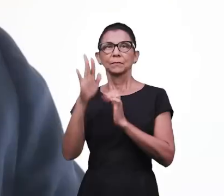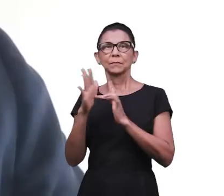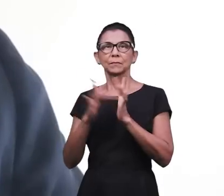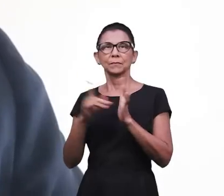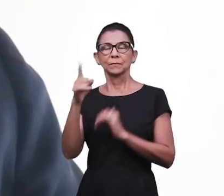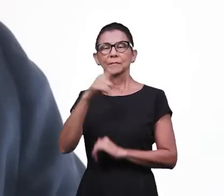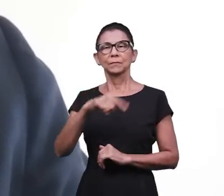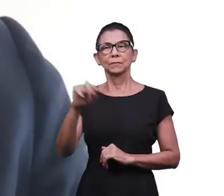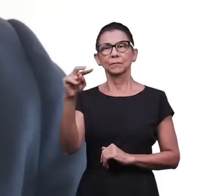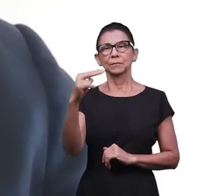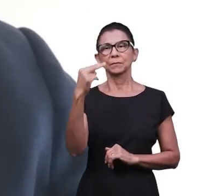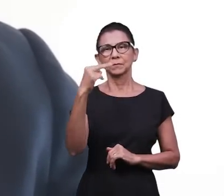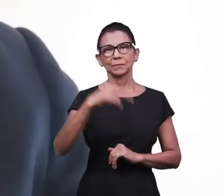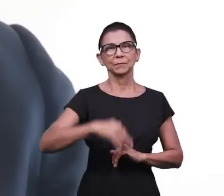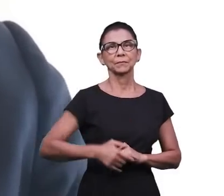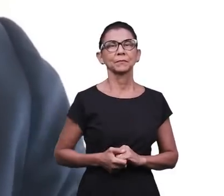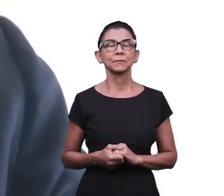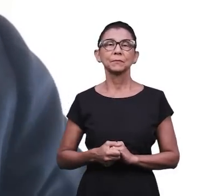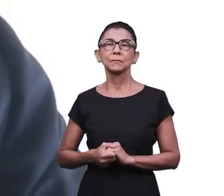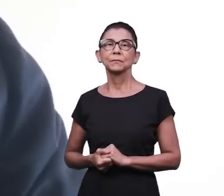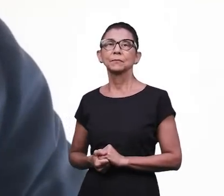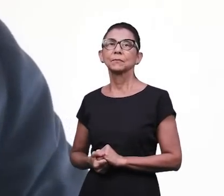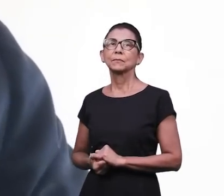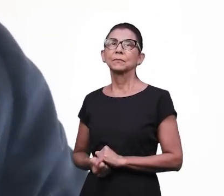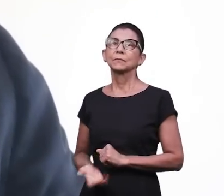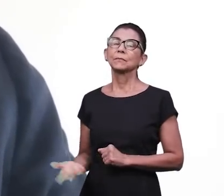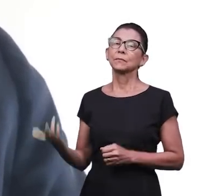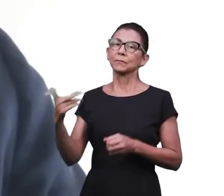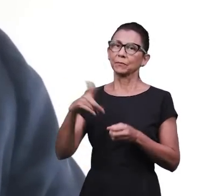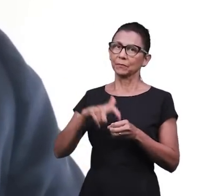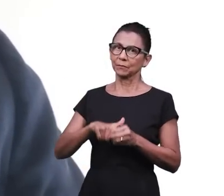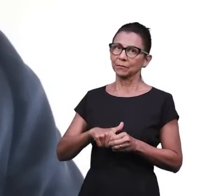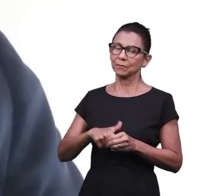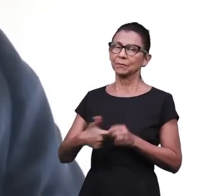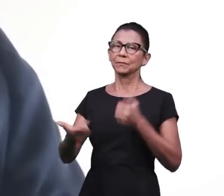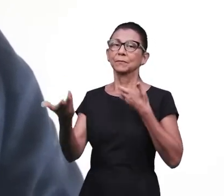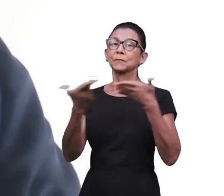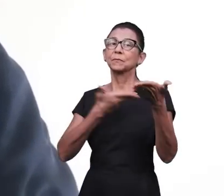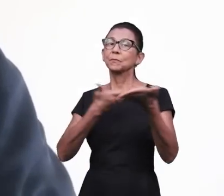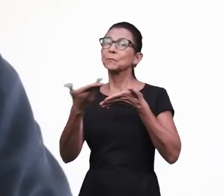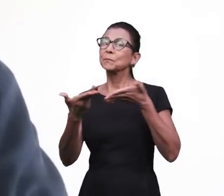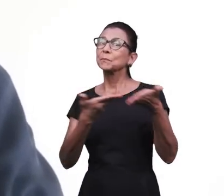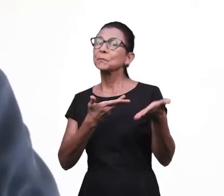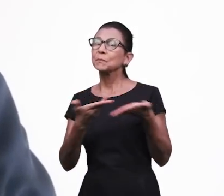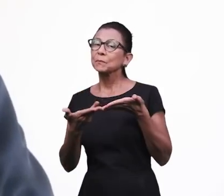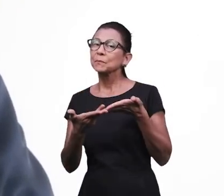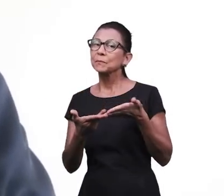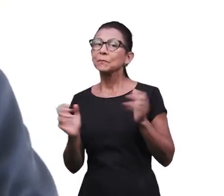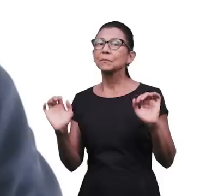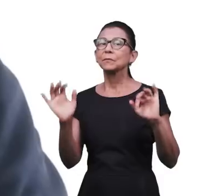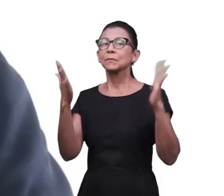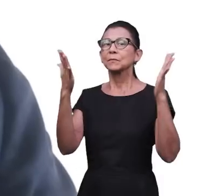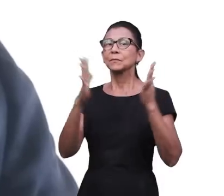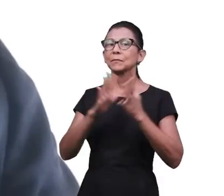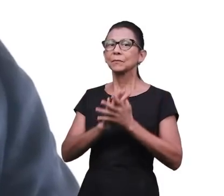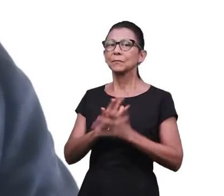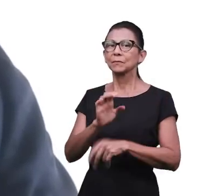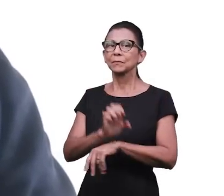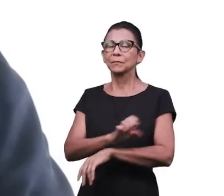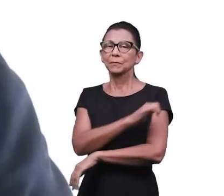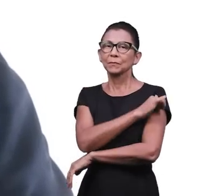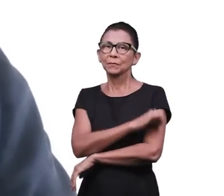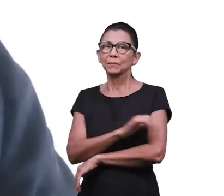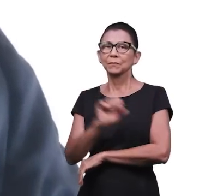o Manaí News. Estamos aqui em mais uma semana para compartilharmos os eventos que ocorreram na região sul fluminense 2 no estado do